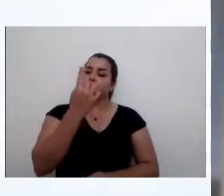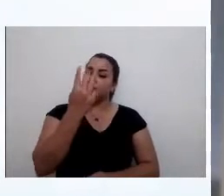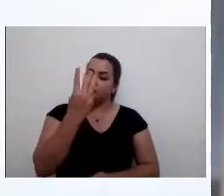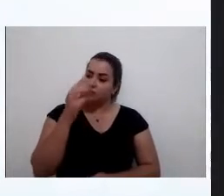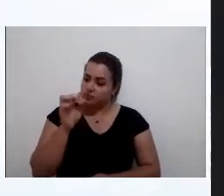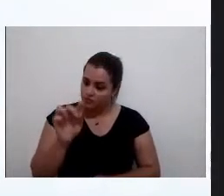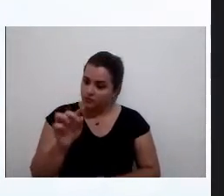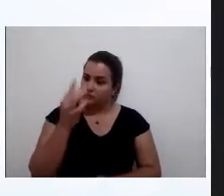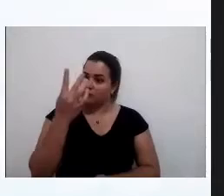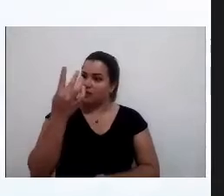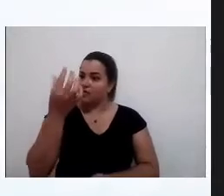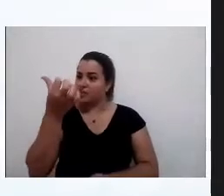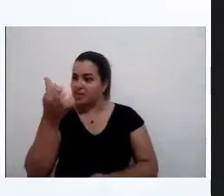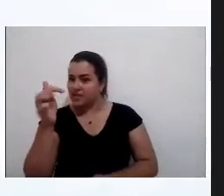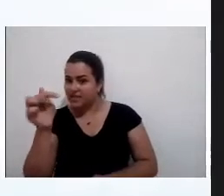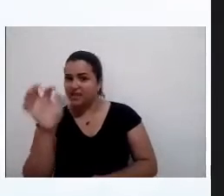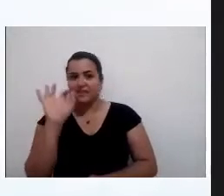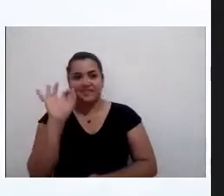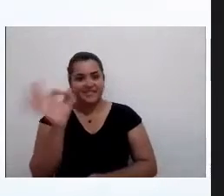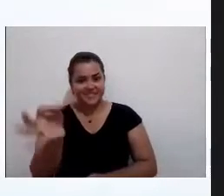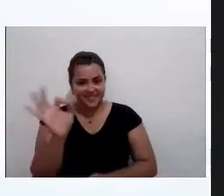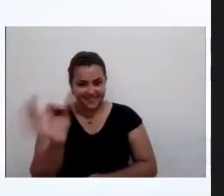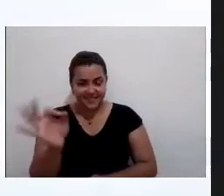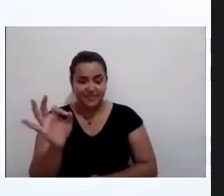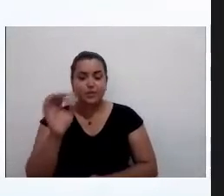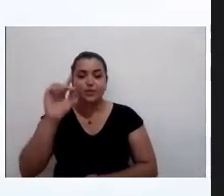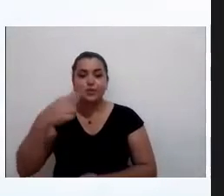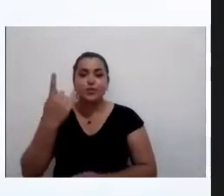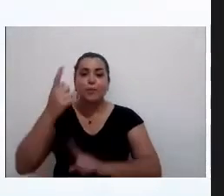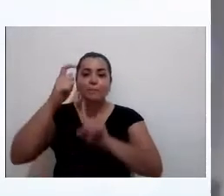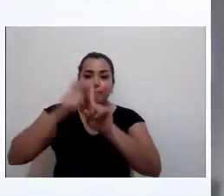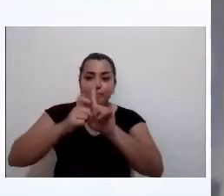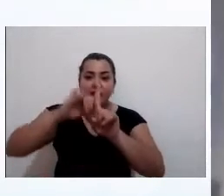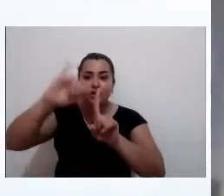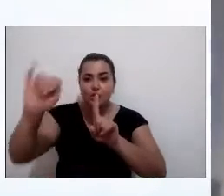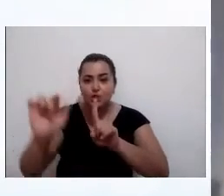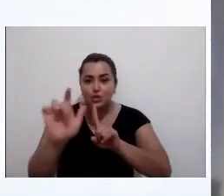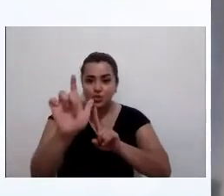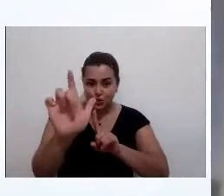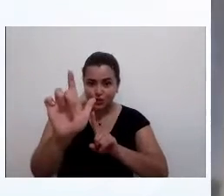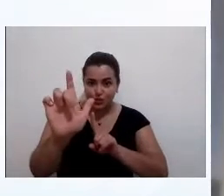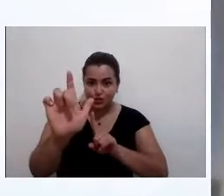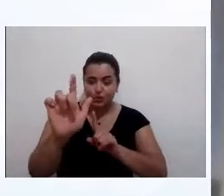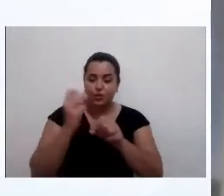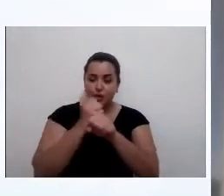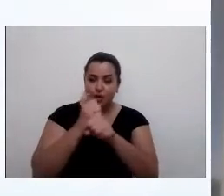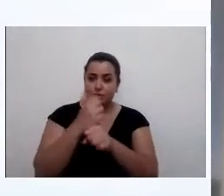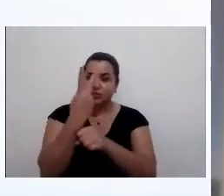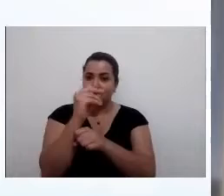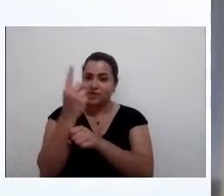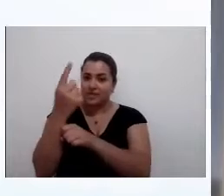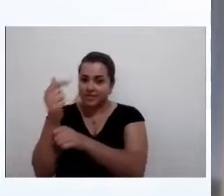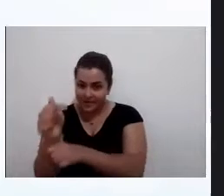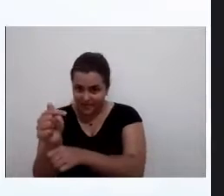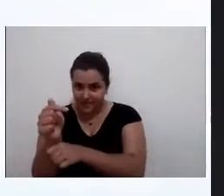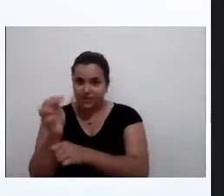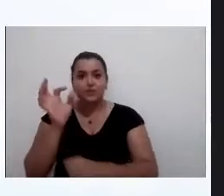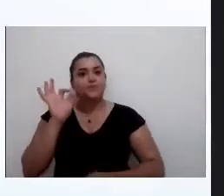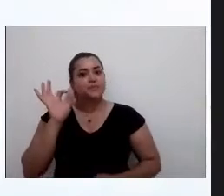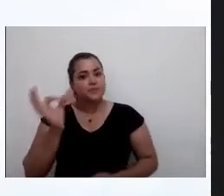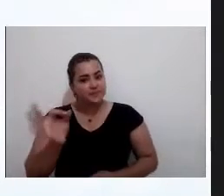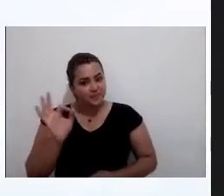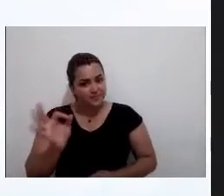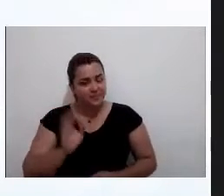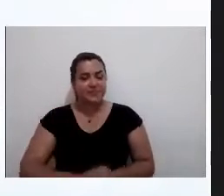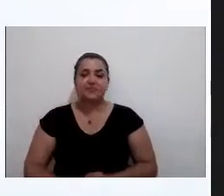13.467, perfeito. Isso. De julho, 13.467. funcionado 13.467. de julho de 2017. Exatamente. E